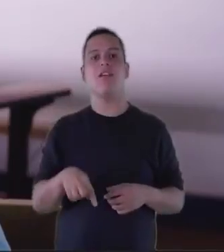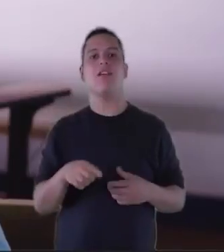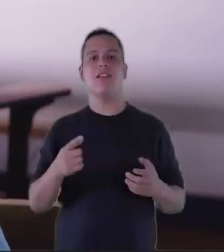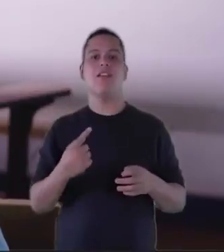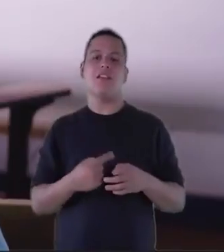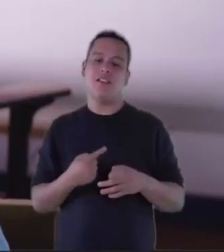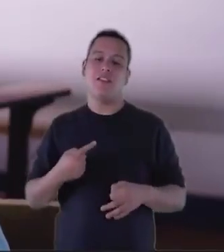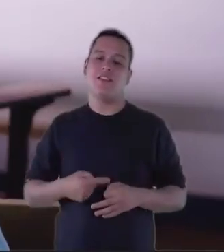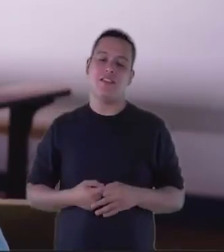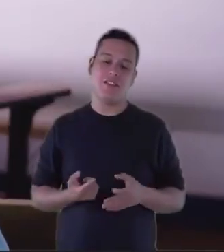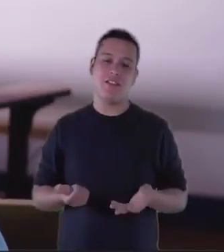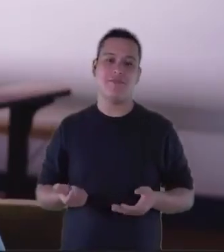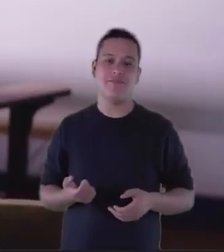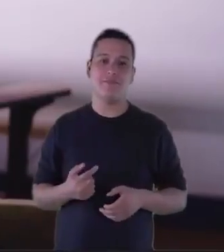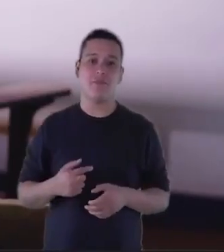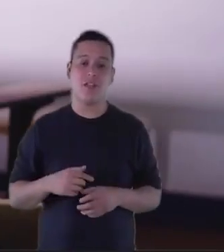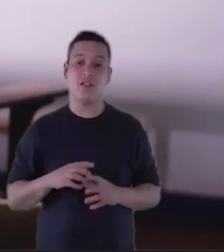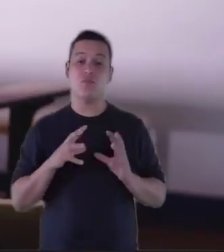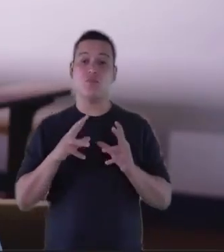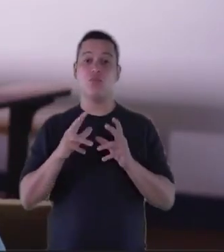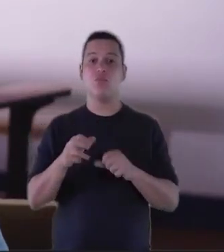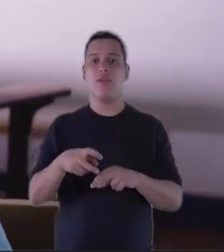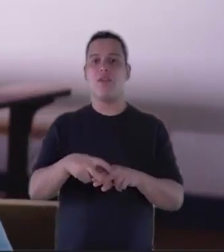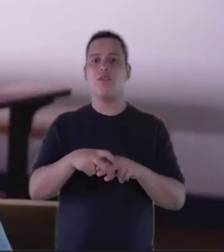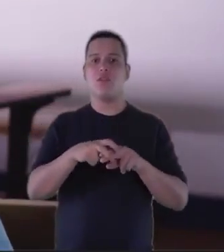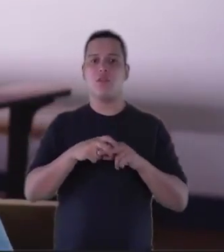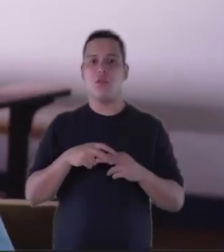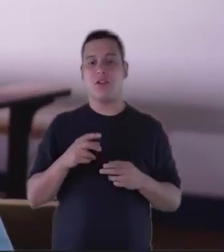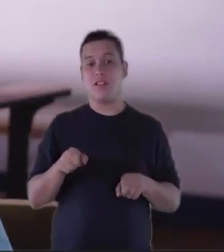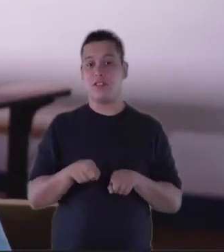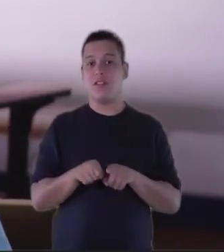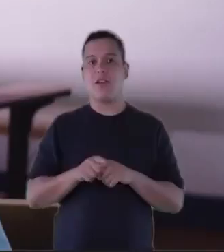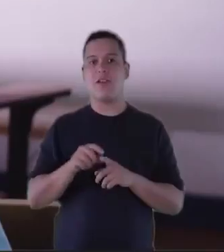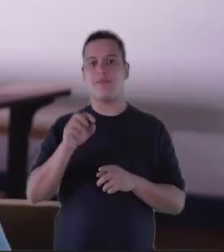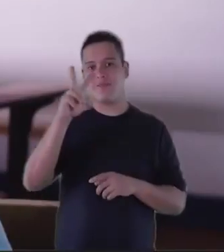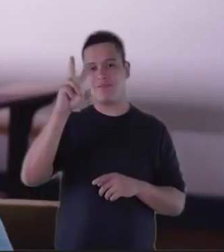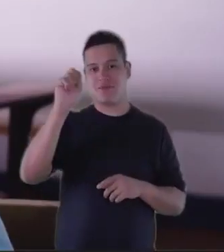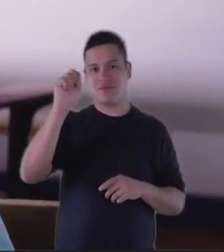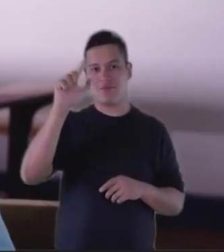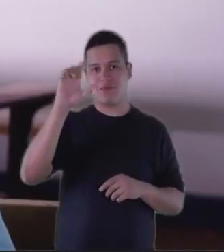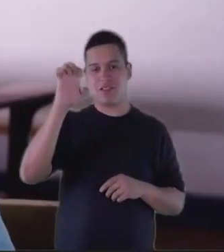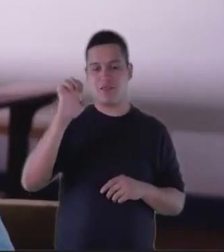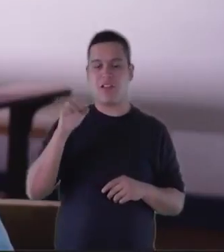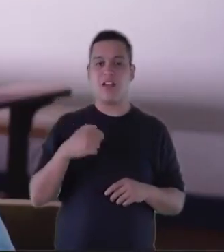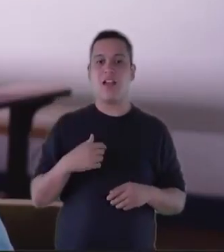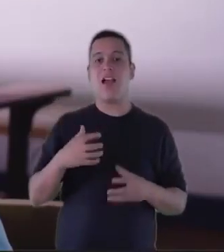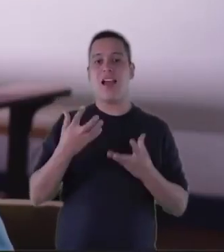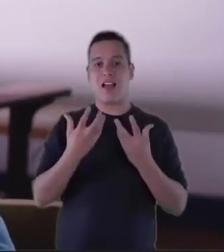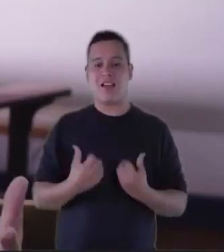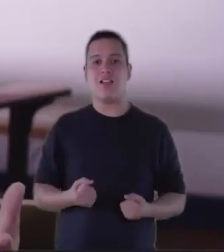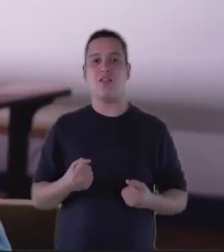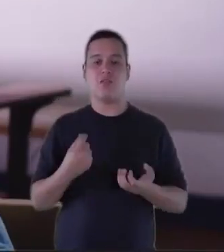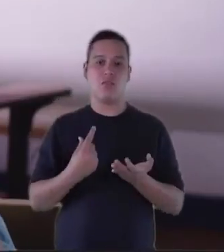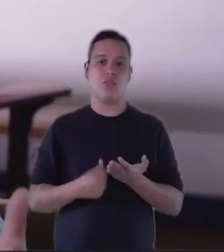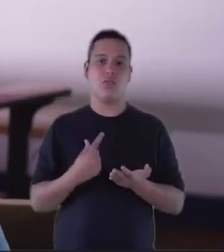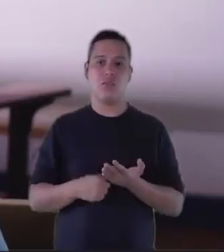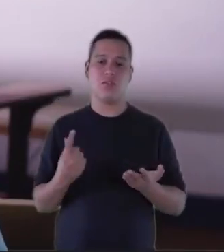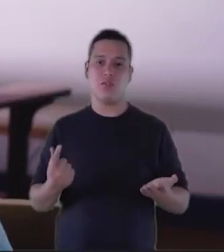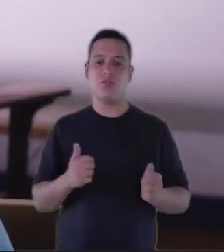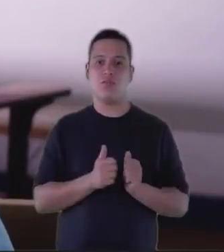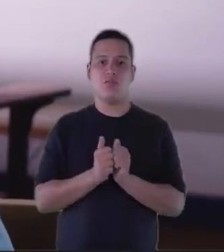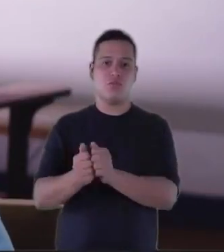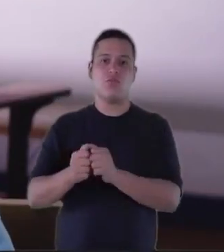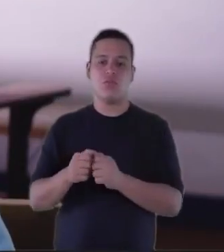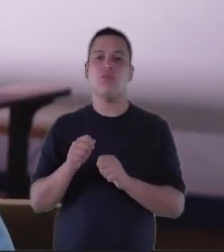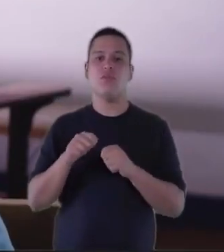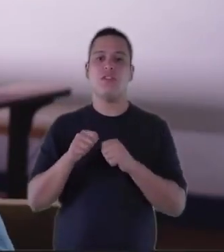isso porque o Instituto Cultural Vale topou fazer essa empreitada comigo, em primeiro lugar. Em segundo lugar, que eu tive a sorte